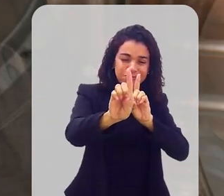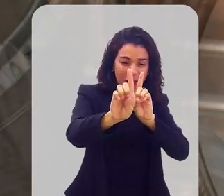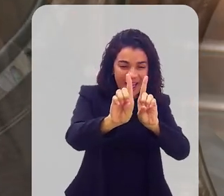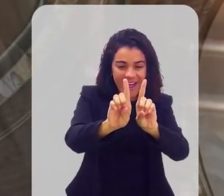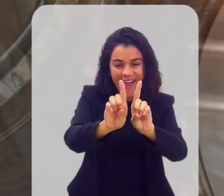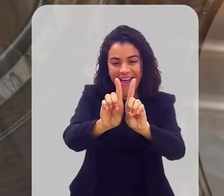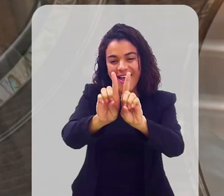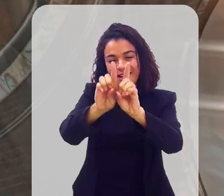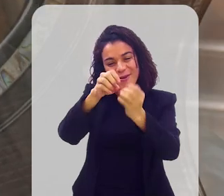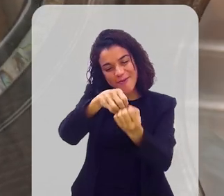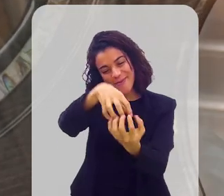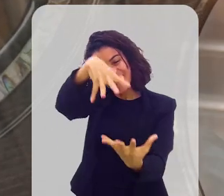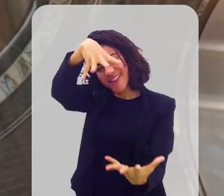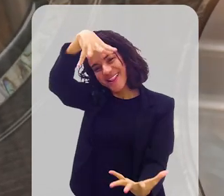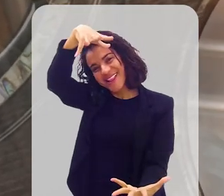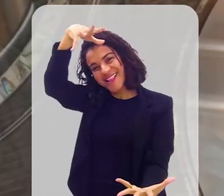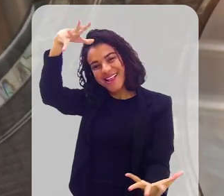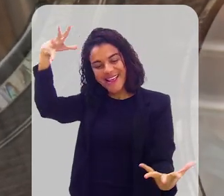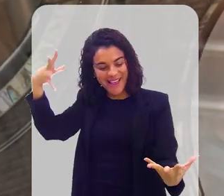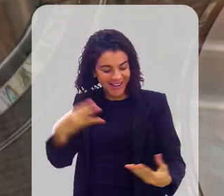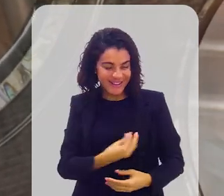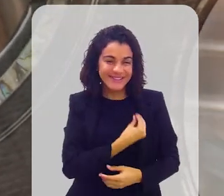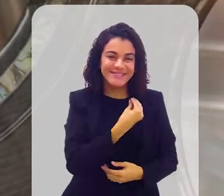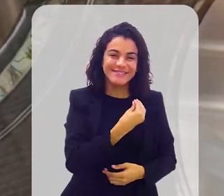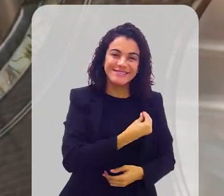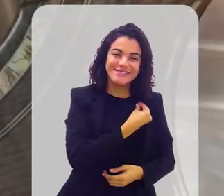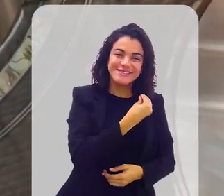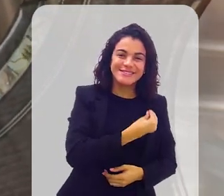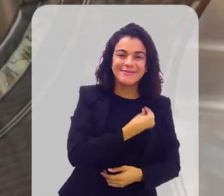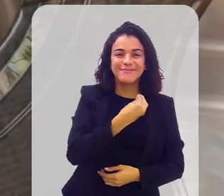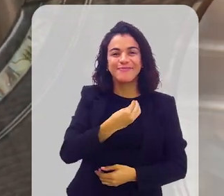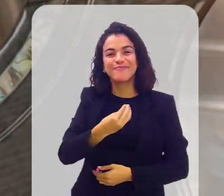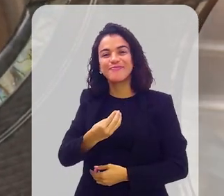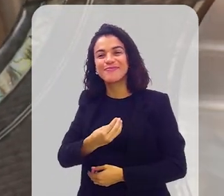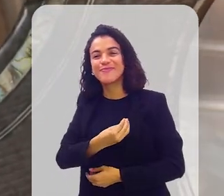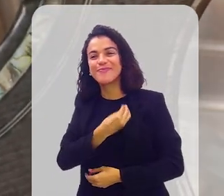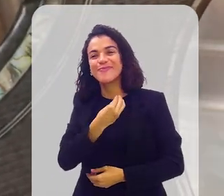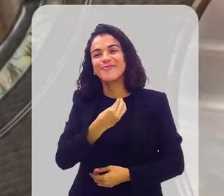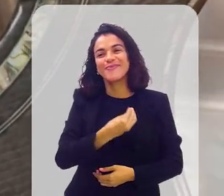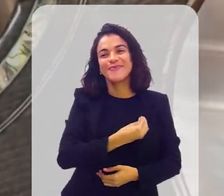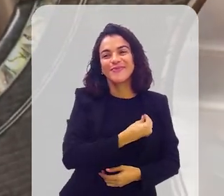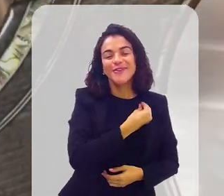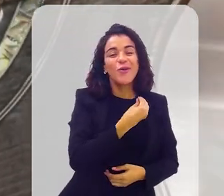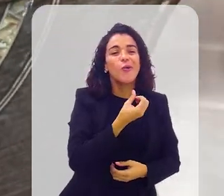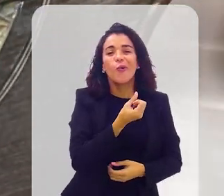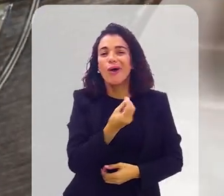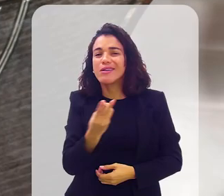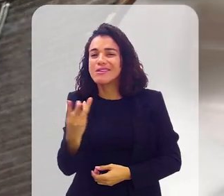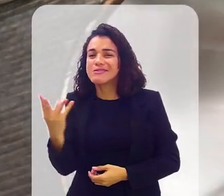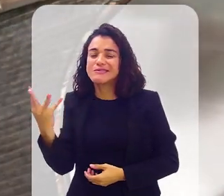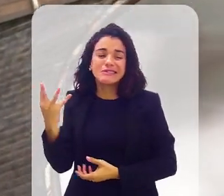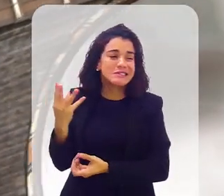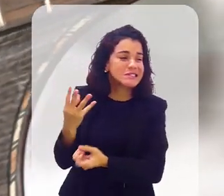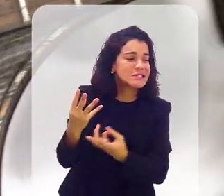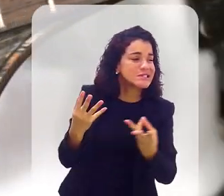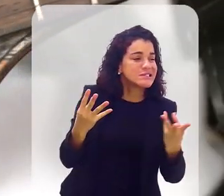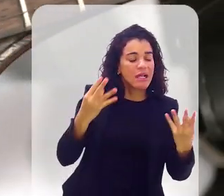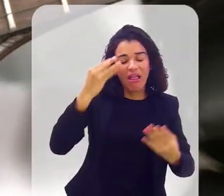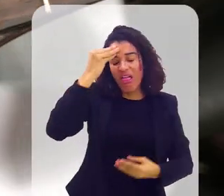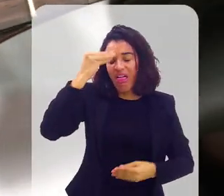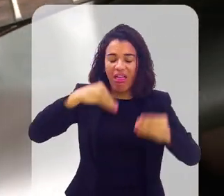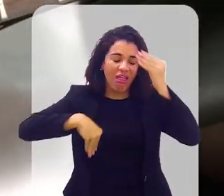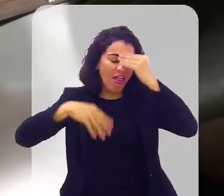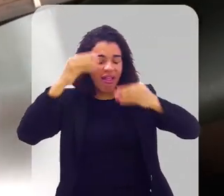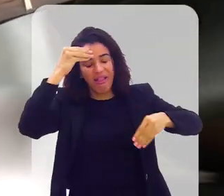faz o seu milagre acontecer. Quando recursos você já não tem,